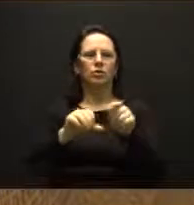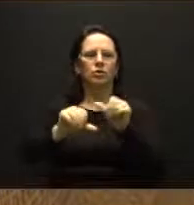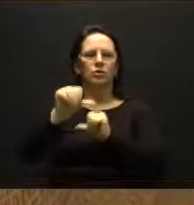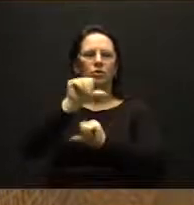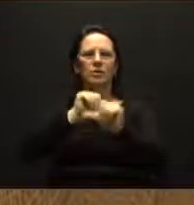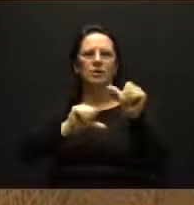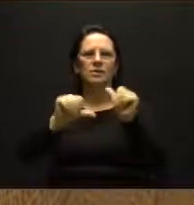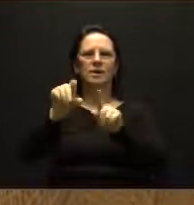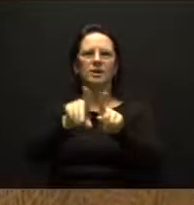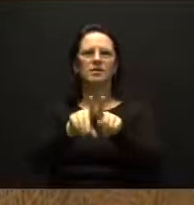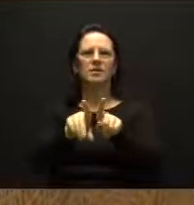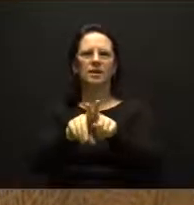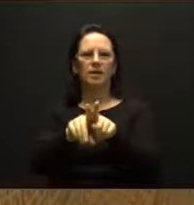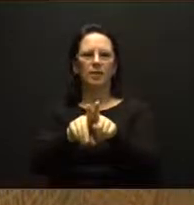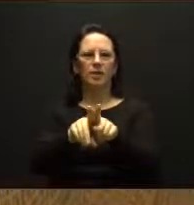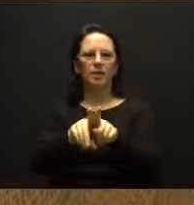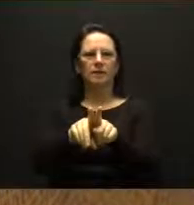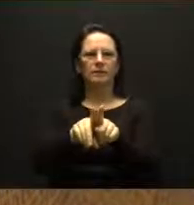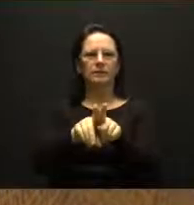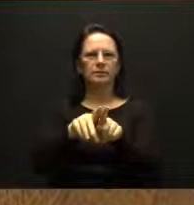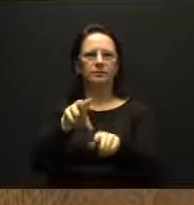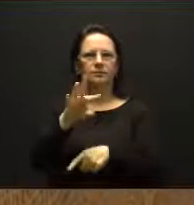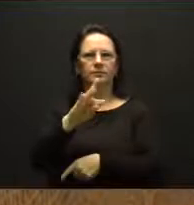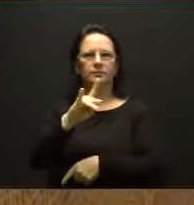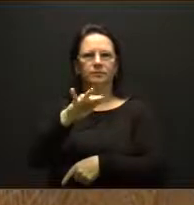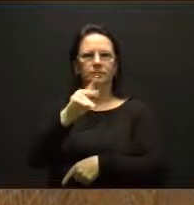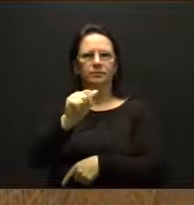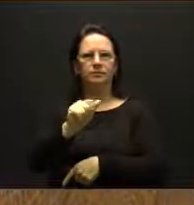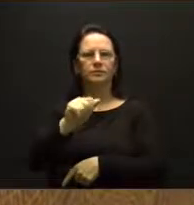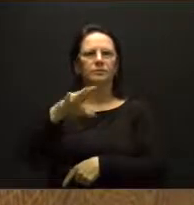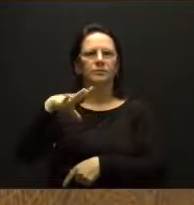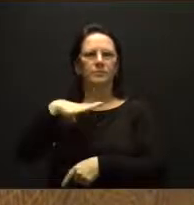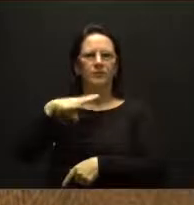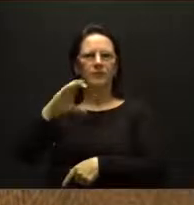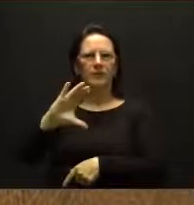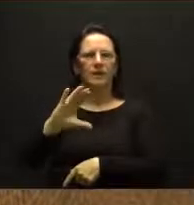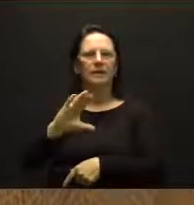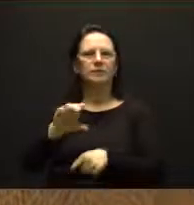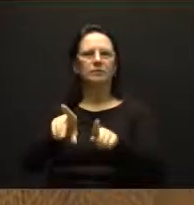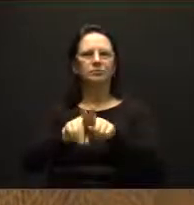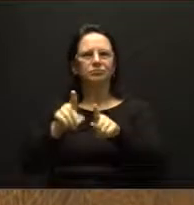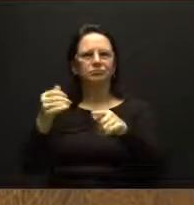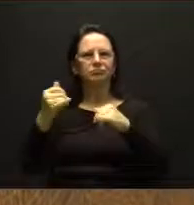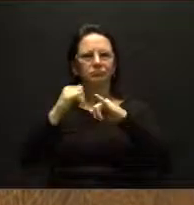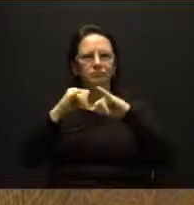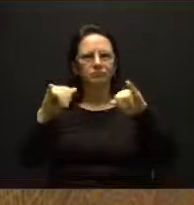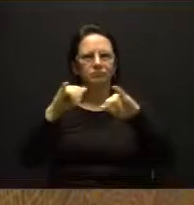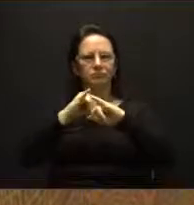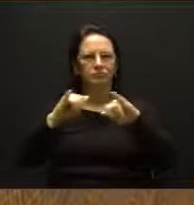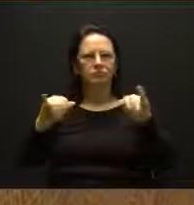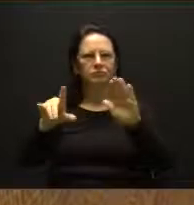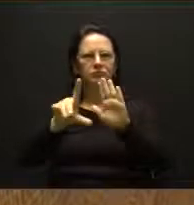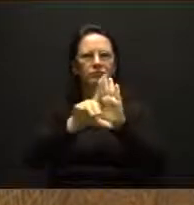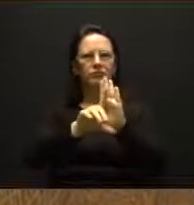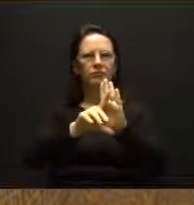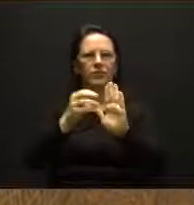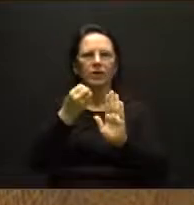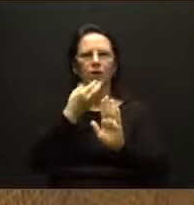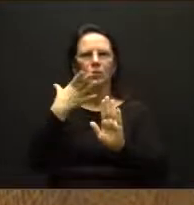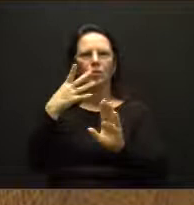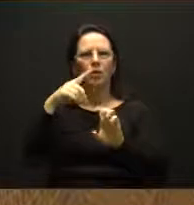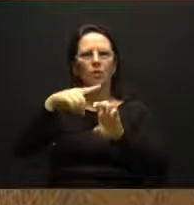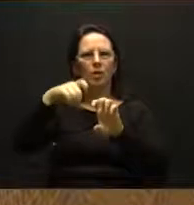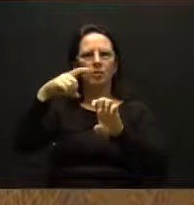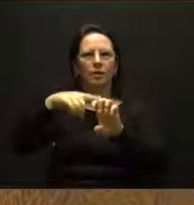legislação a legislação tributária municipal solicitação de informação acerca lei bom empreendedor municipal